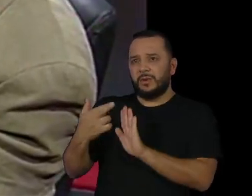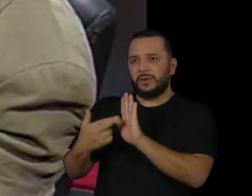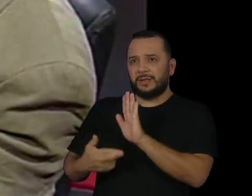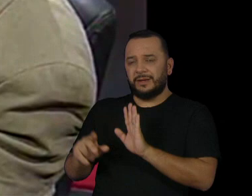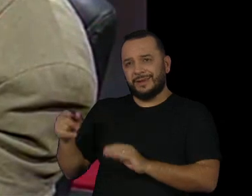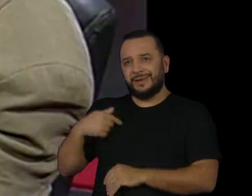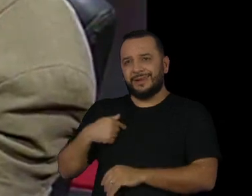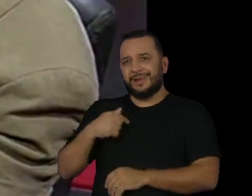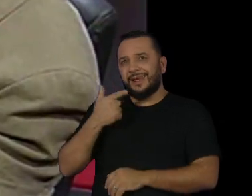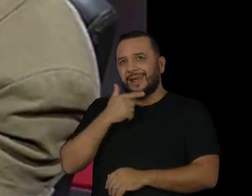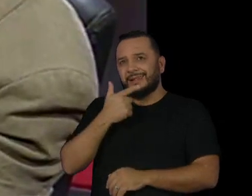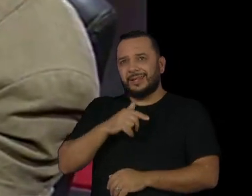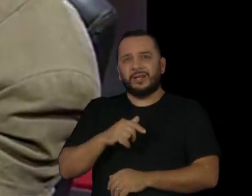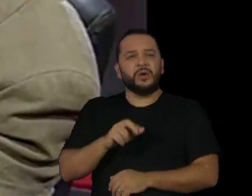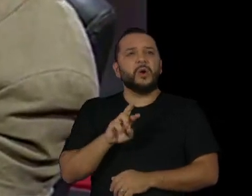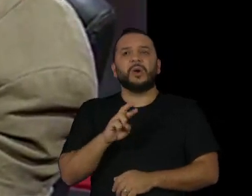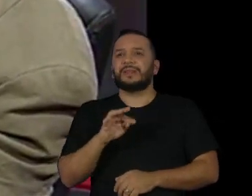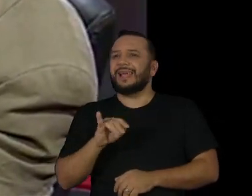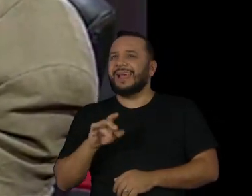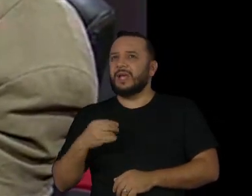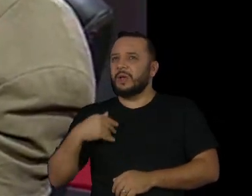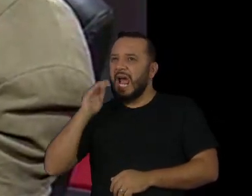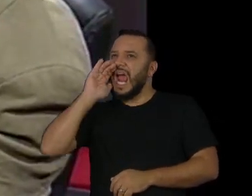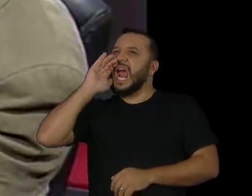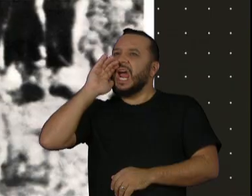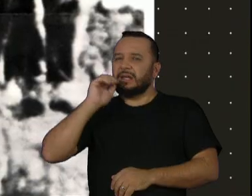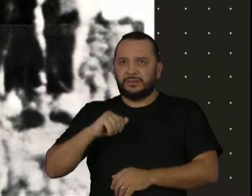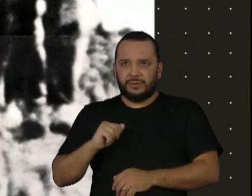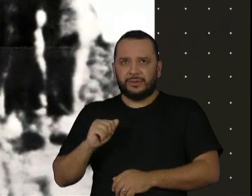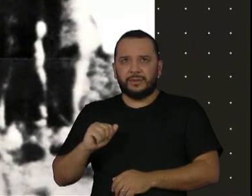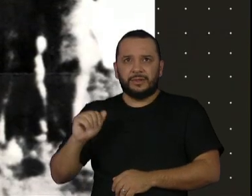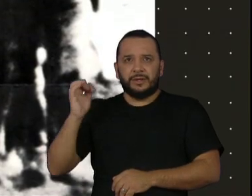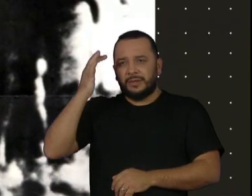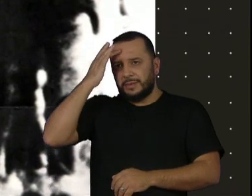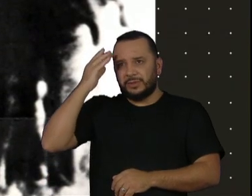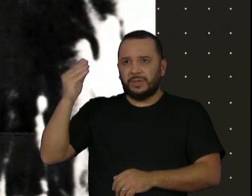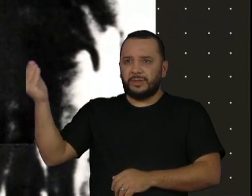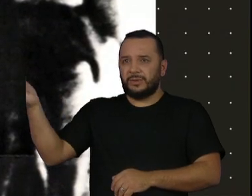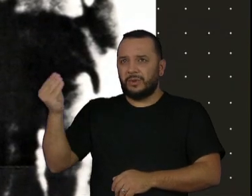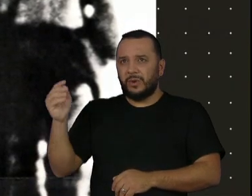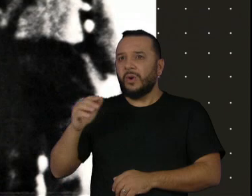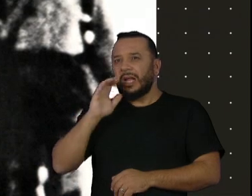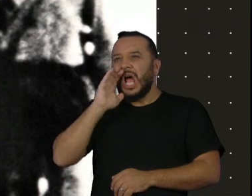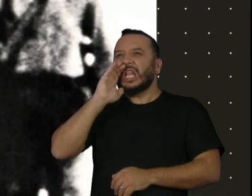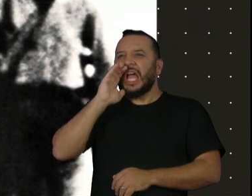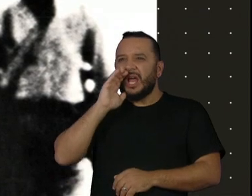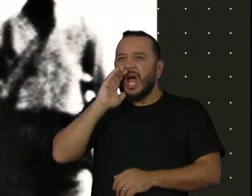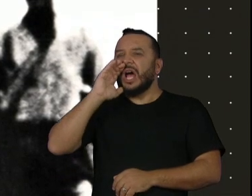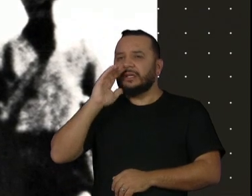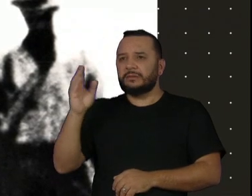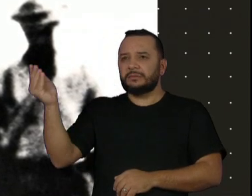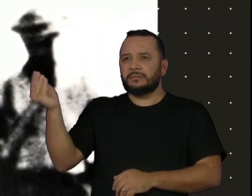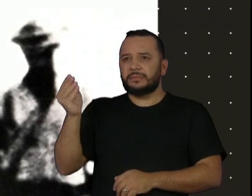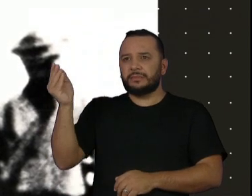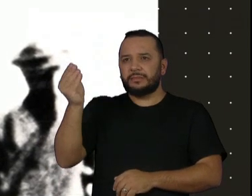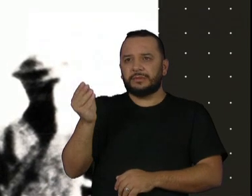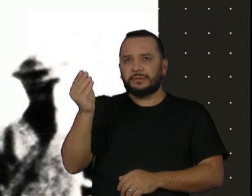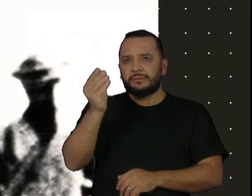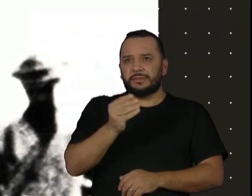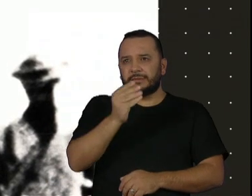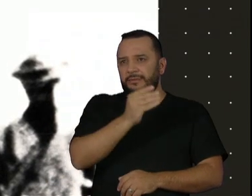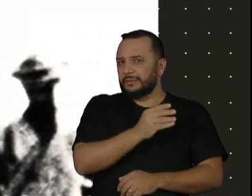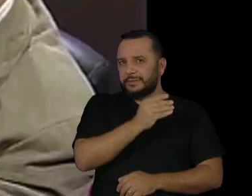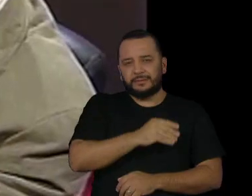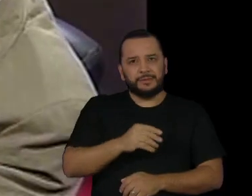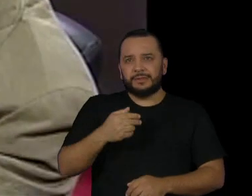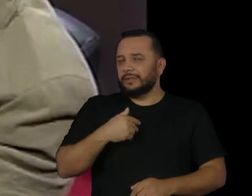engraçado, o Ivan de Souza. Roteiro! Ele falou para alguém que não existia aqui. Aí o outro gritou, roteiro, roteiro, roteiro. E a voz se perdeu no